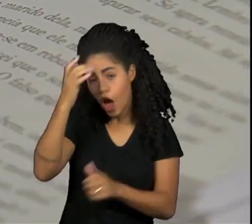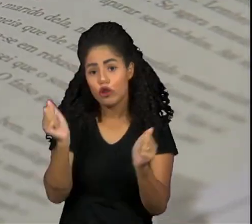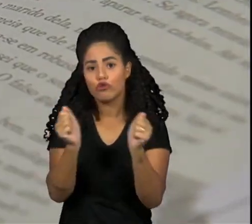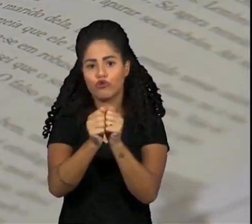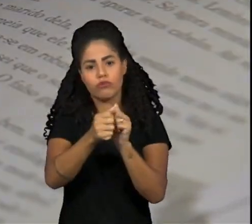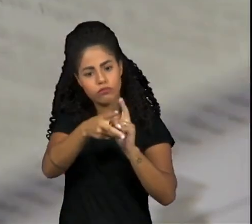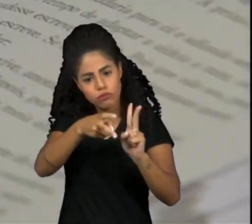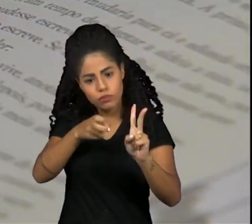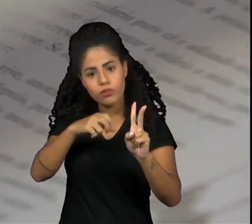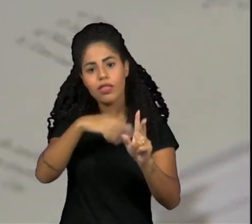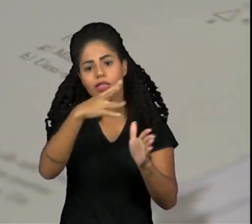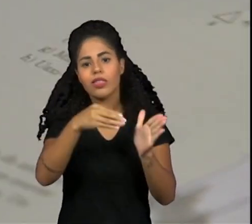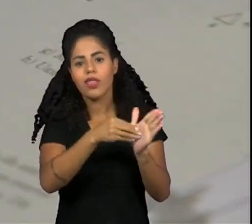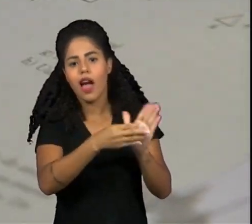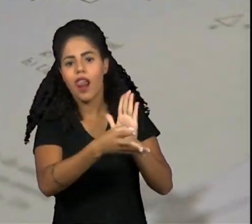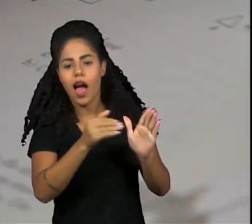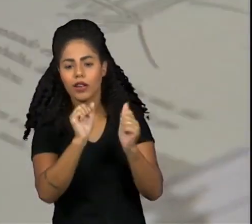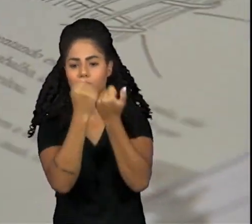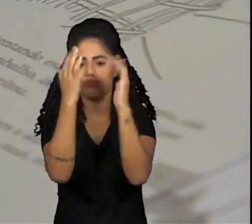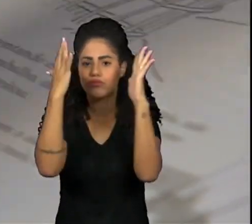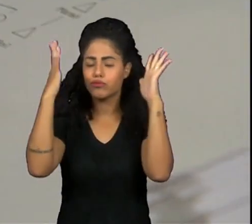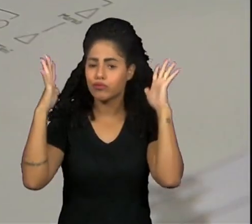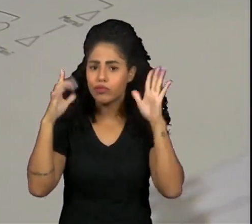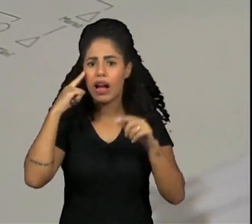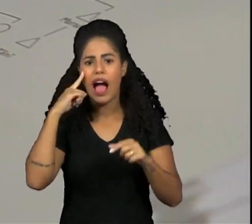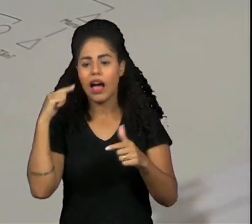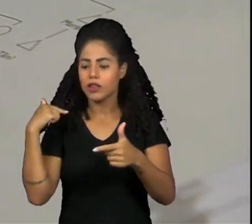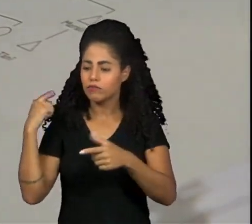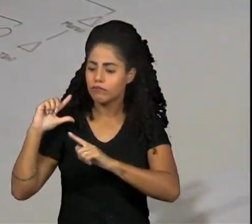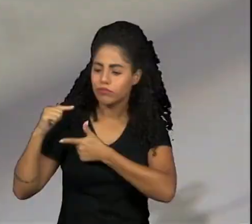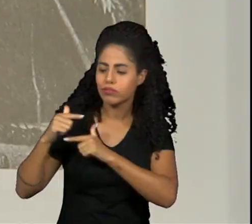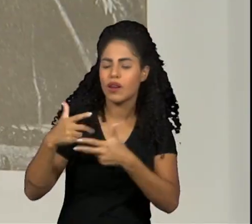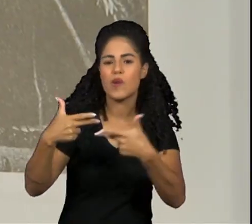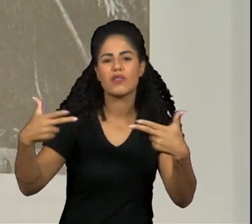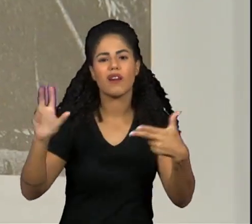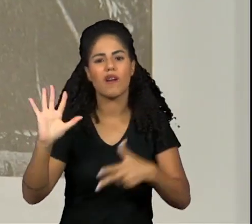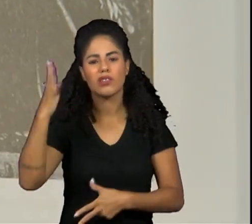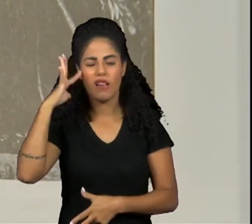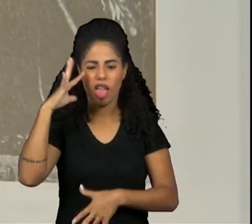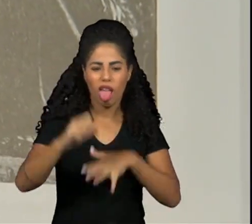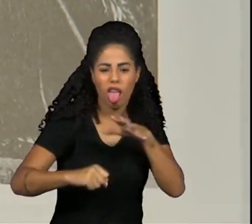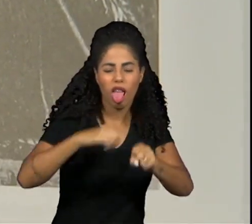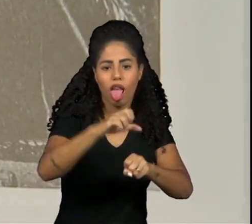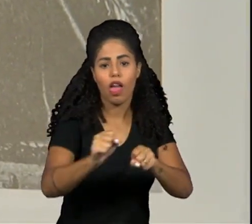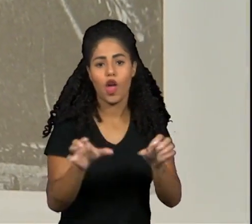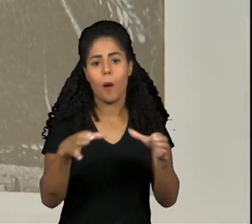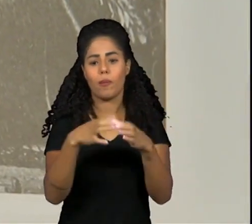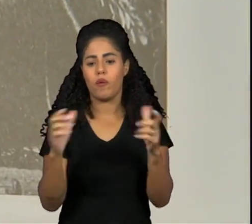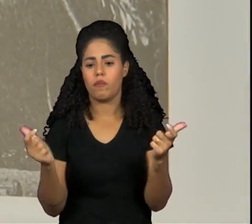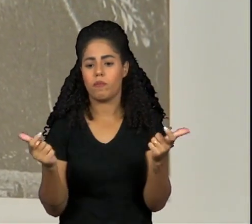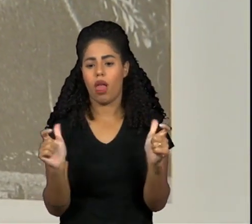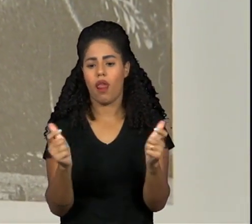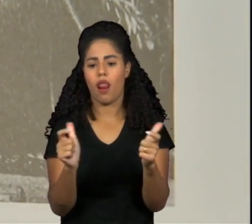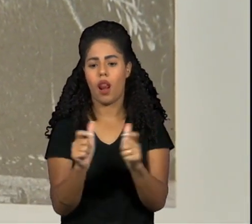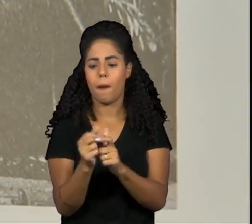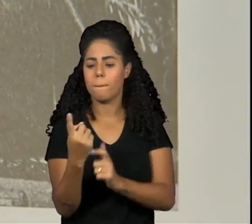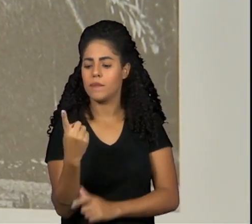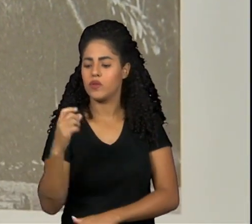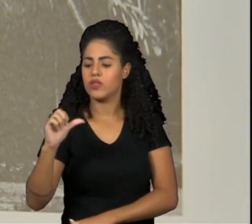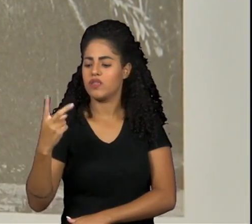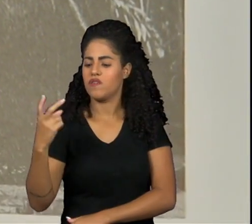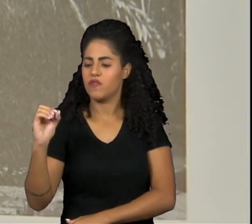Amazônia. Com o aumento das invasões e epidemias trazidas pelos madeireiros, a população Kaapor diminuiu entre